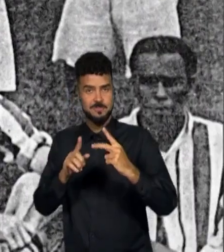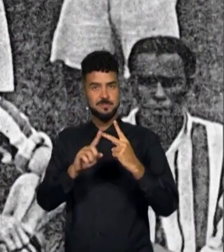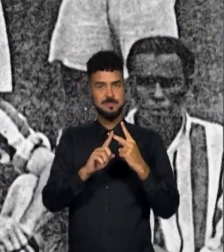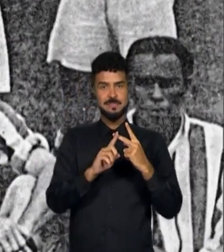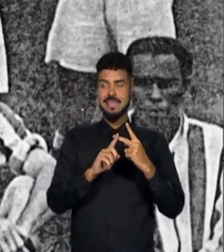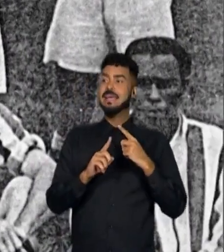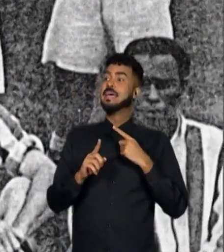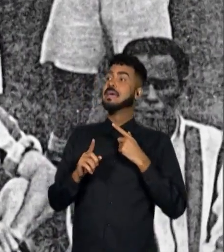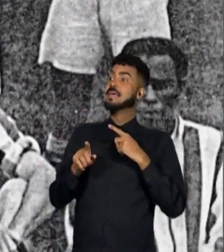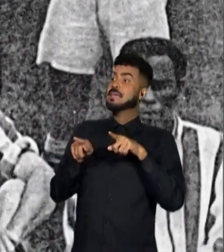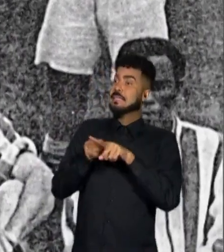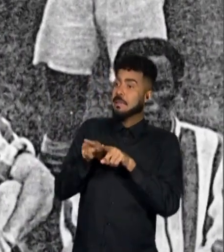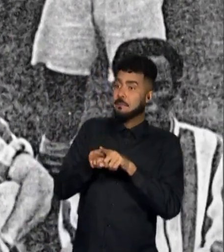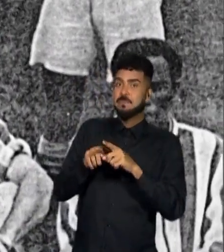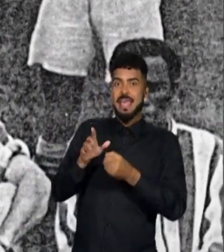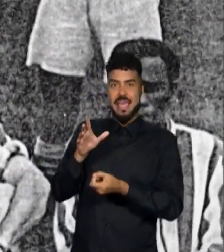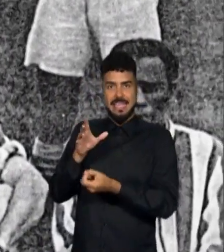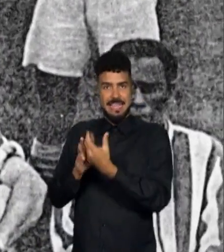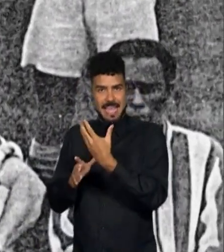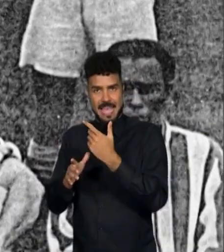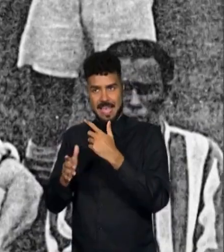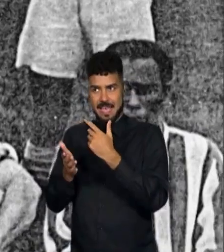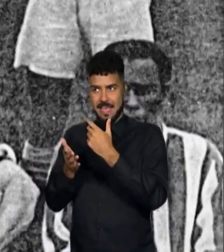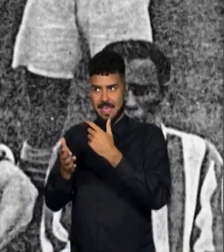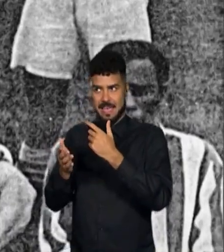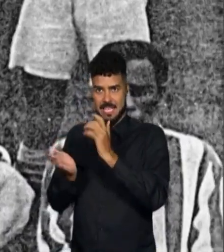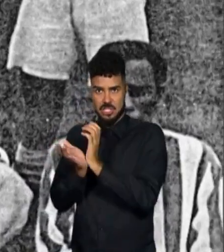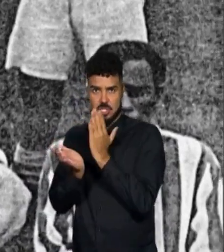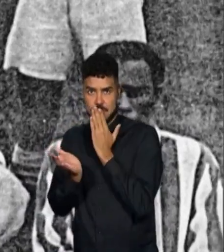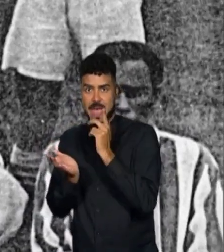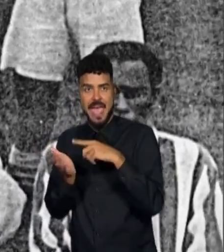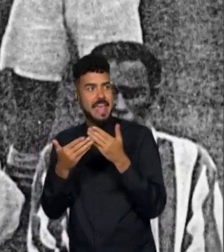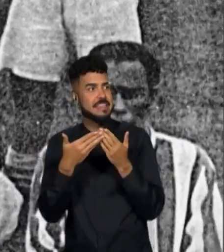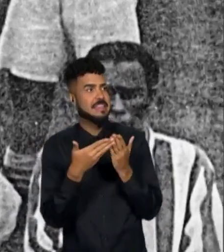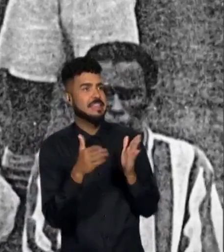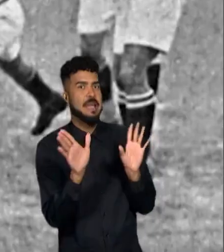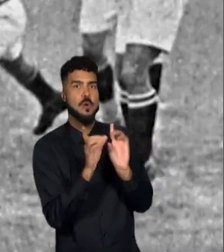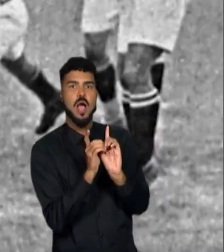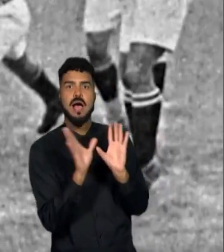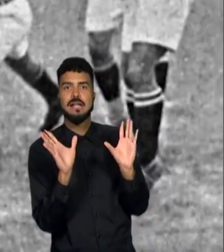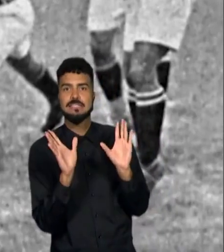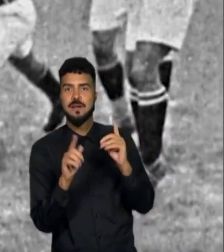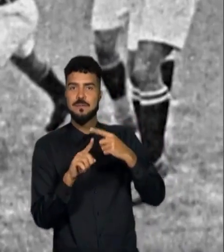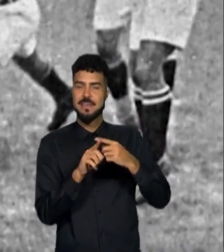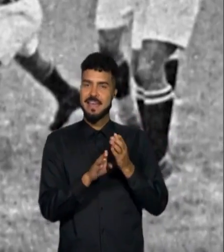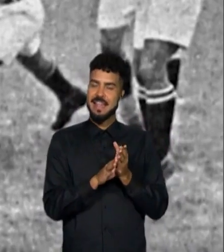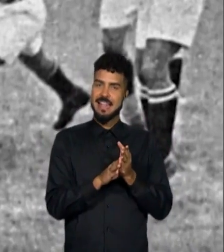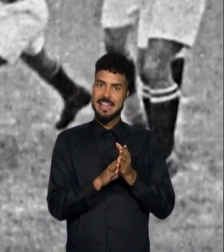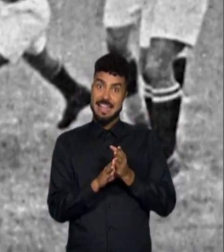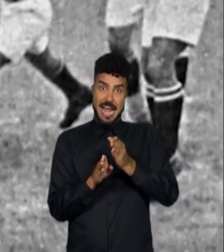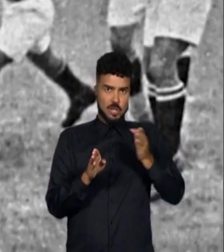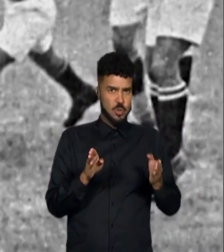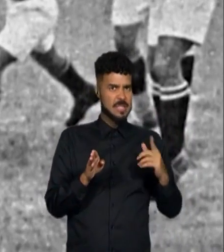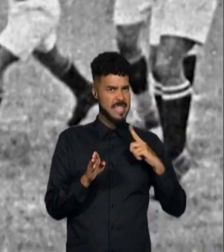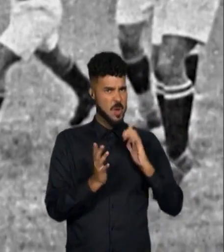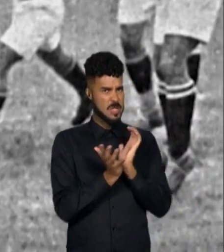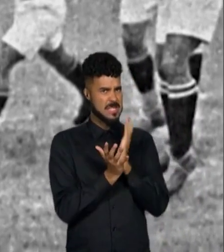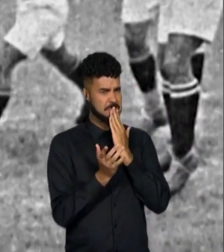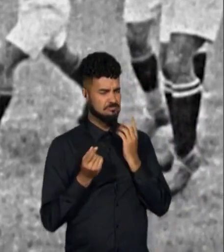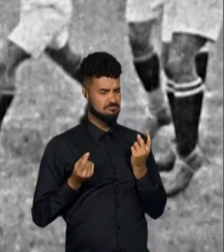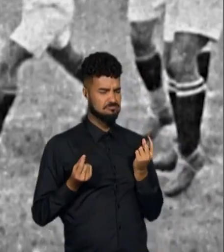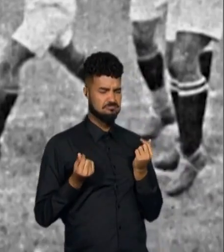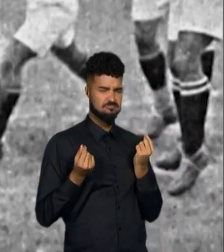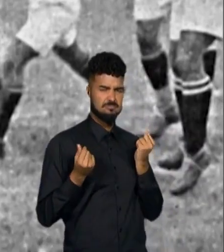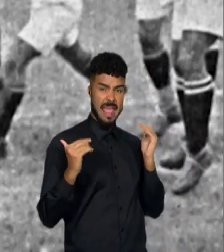cuja formação de times é muito mais democrática. Se eu tenho, de um lado, os clubes da elite do Rio de Janeiro